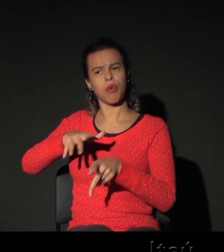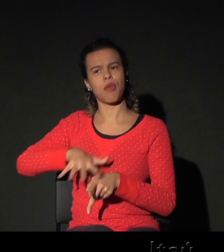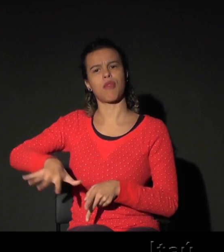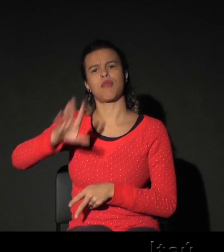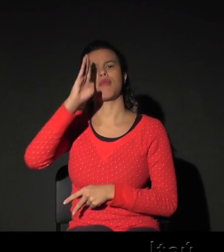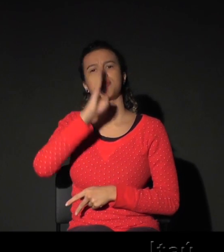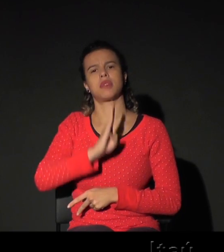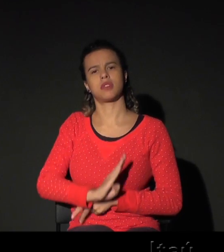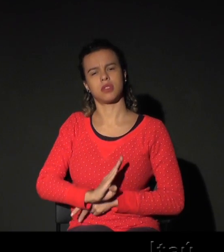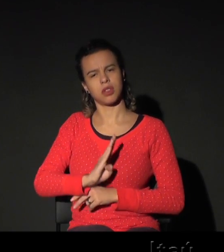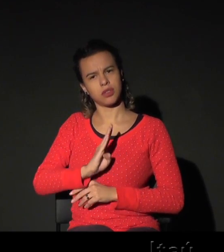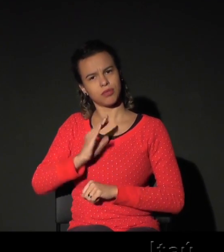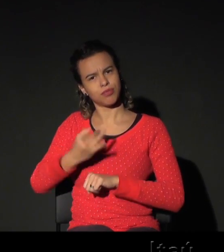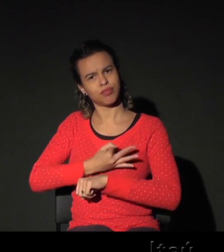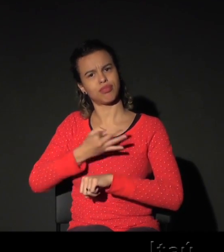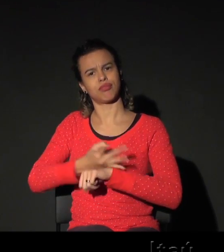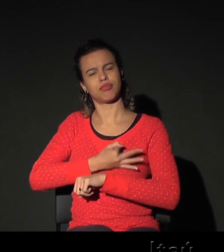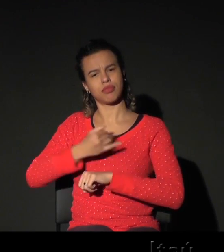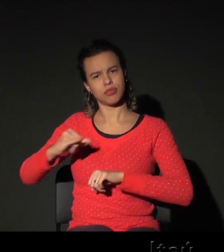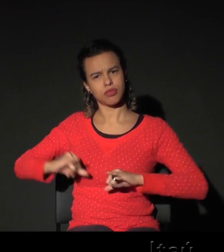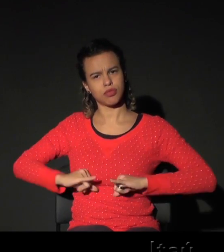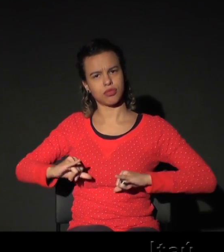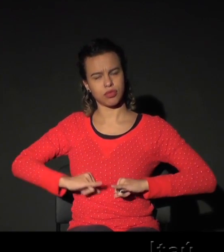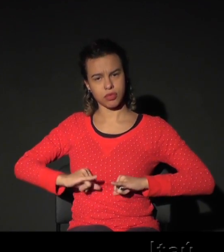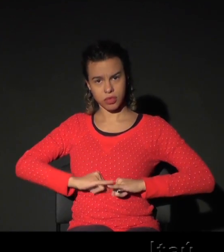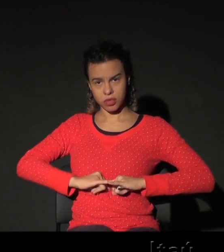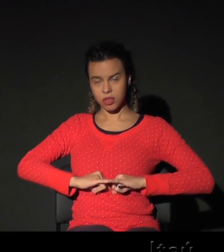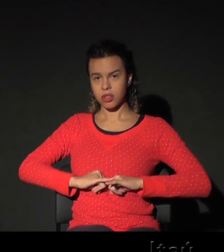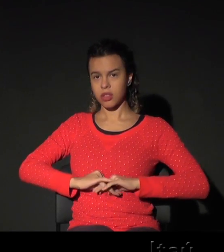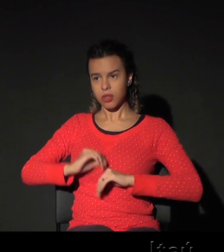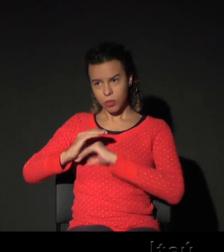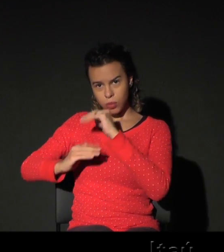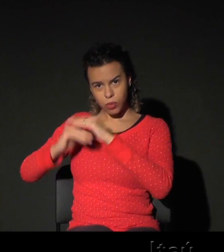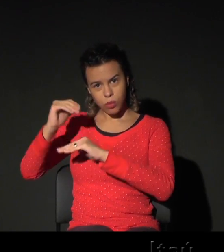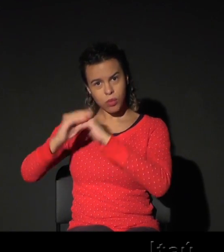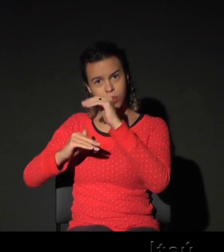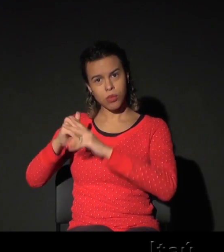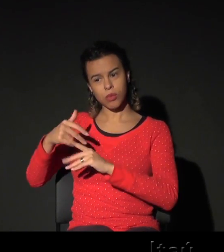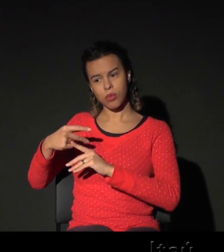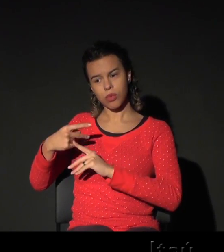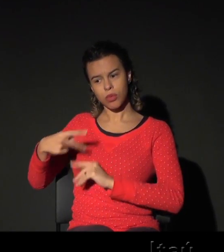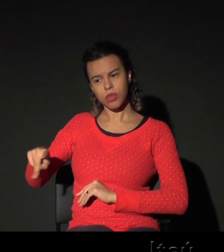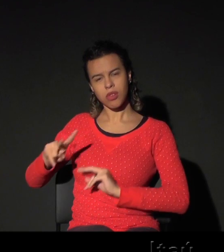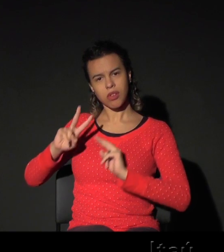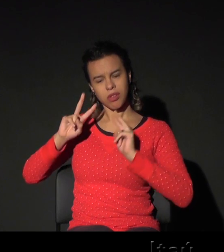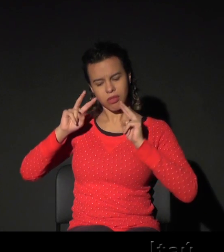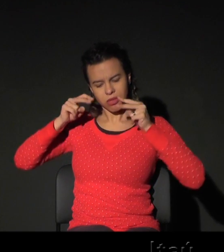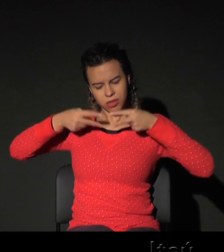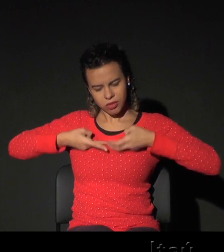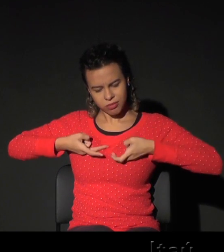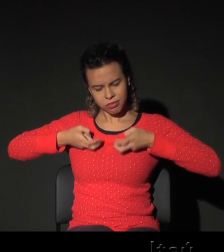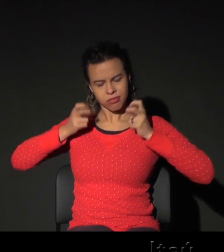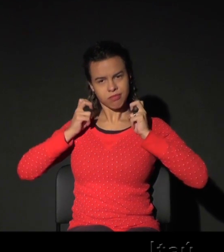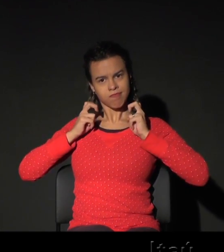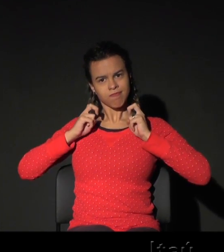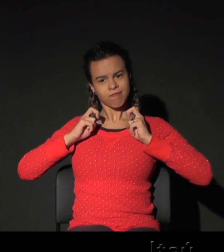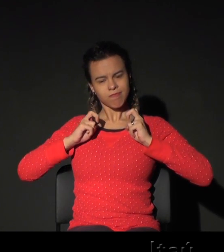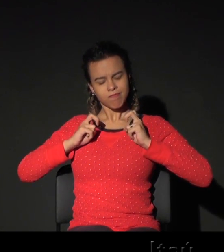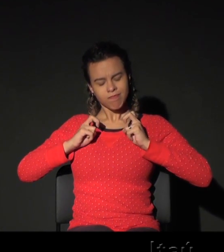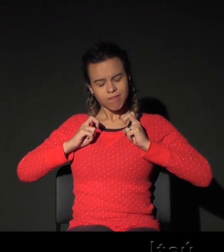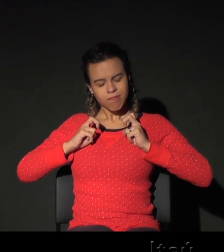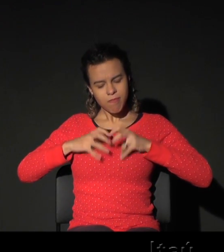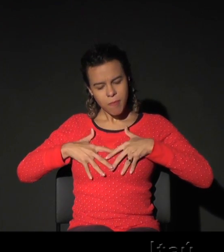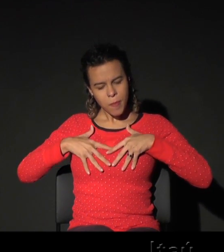brasileiro vem passando e construindo a sua autoestima em cima de